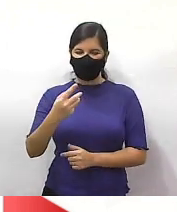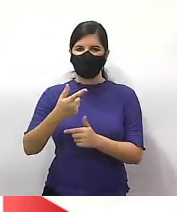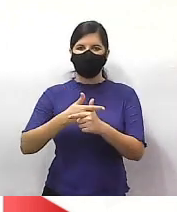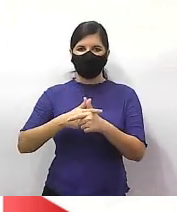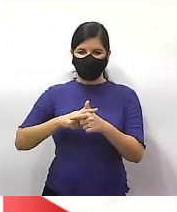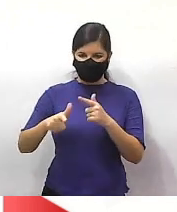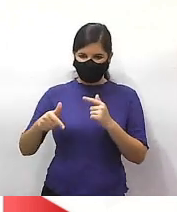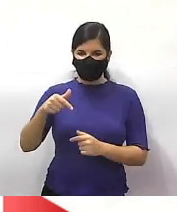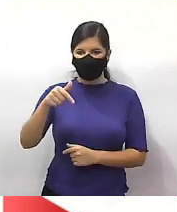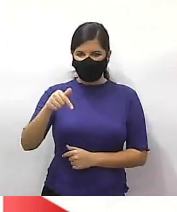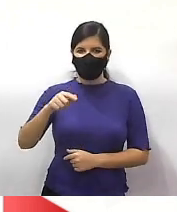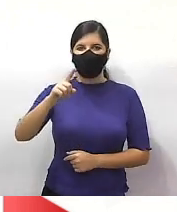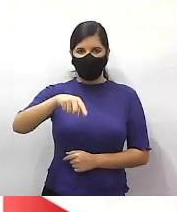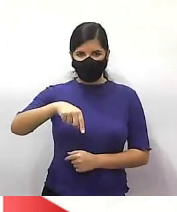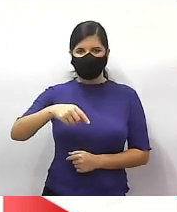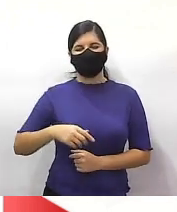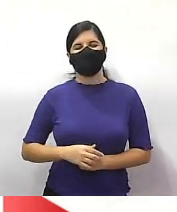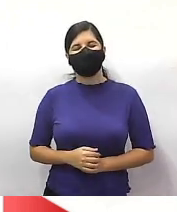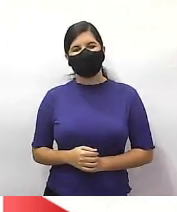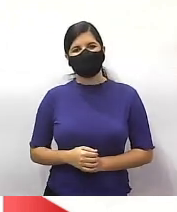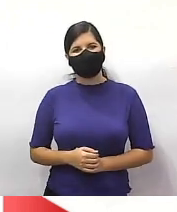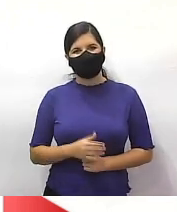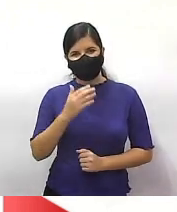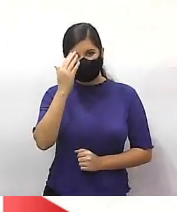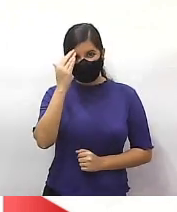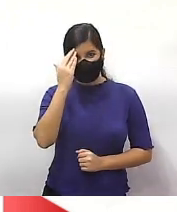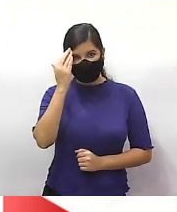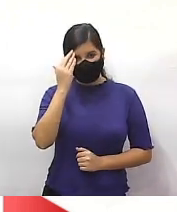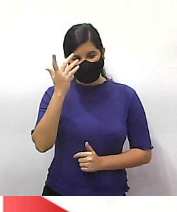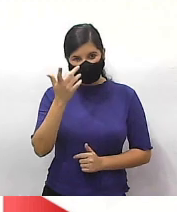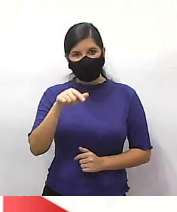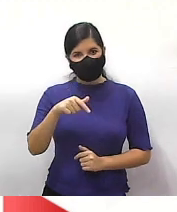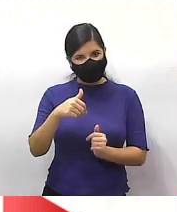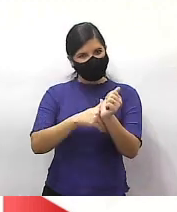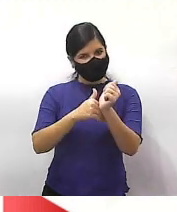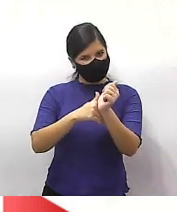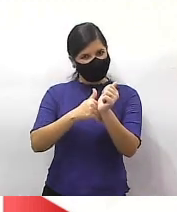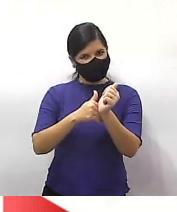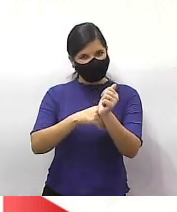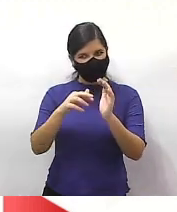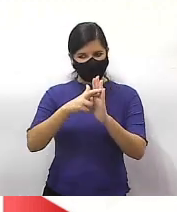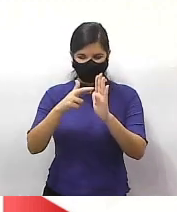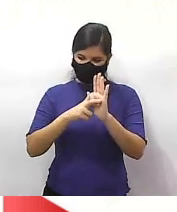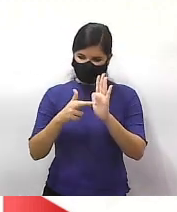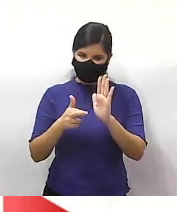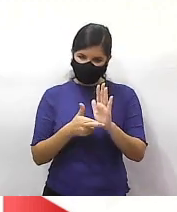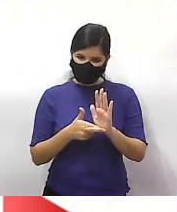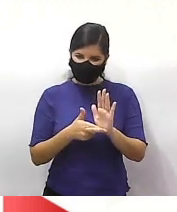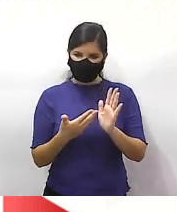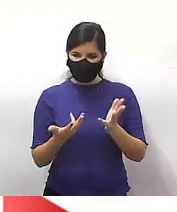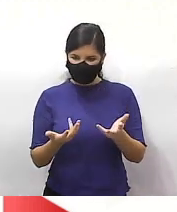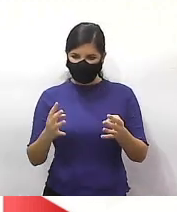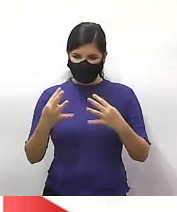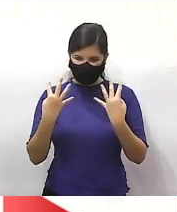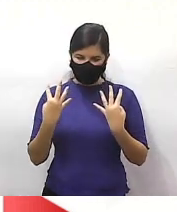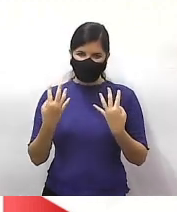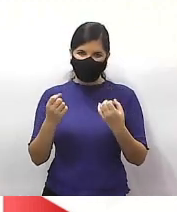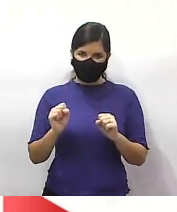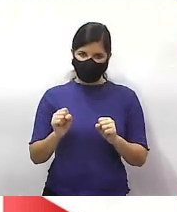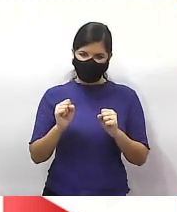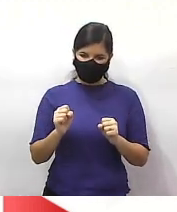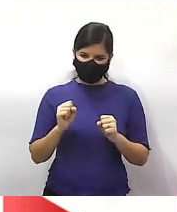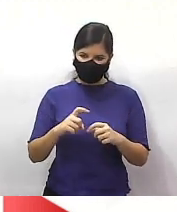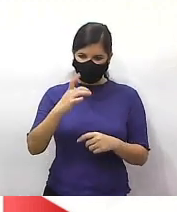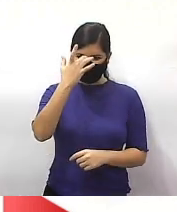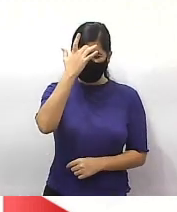1883 também é. Viu? Deu para entender? Esse é o segredo e essa é a regrinha, tá bom? Preste atenção comigo, porque é